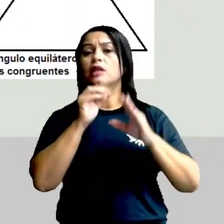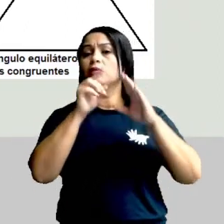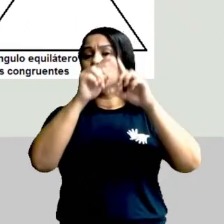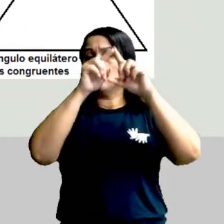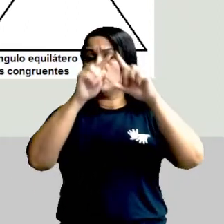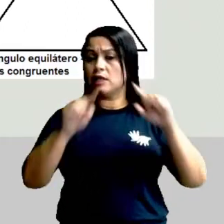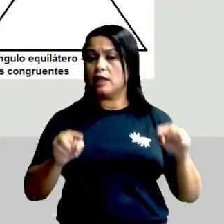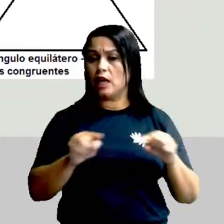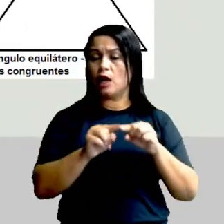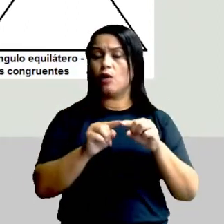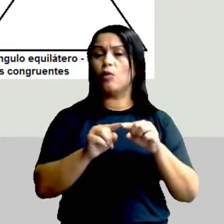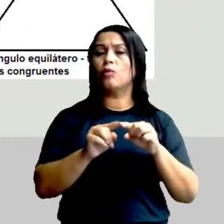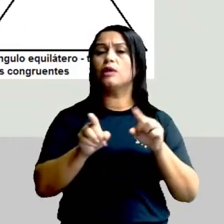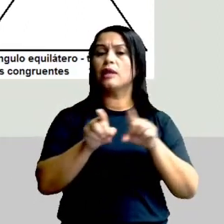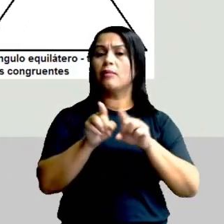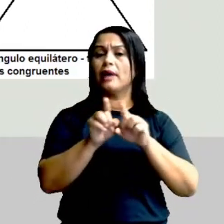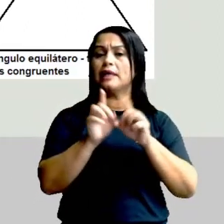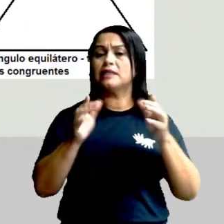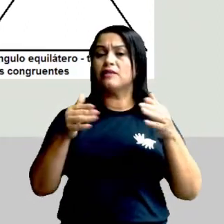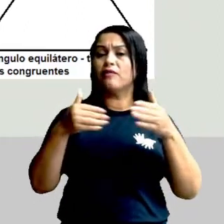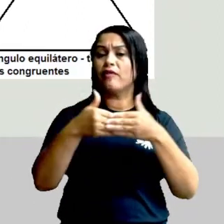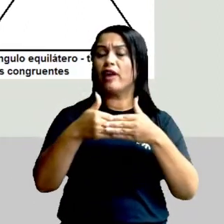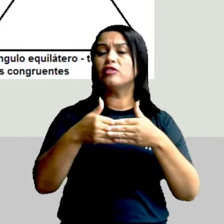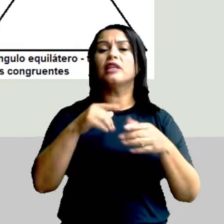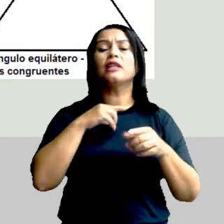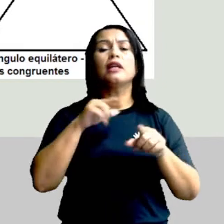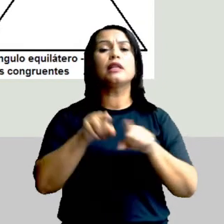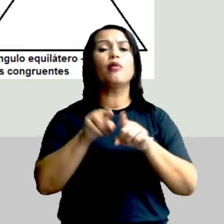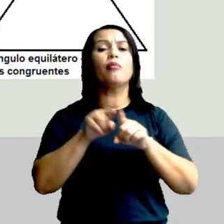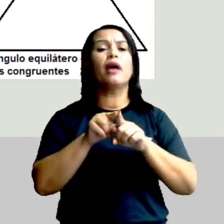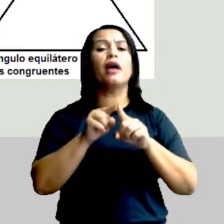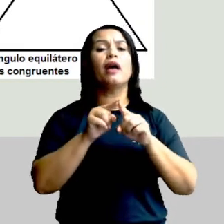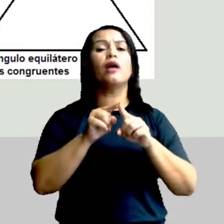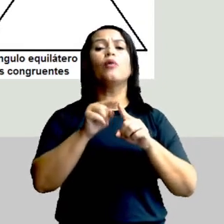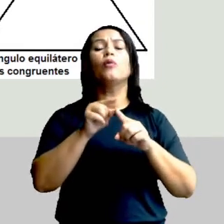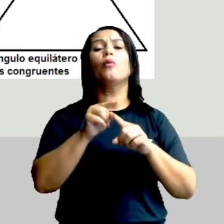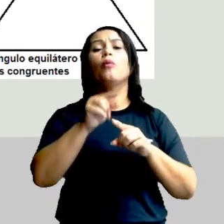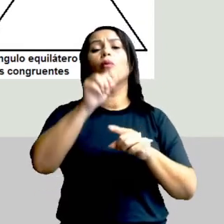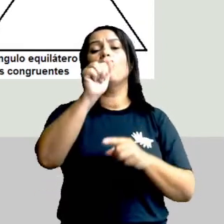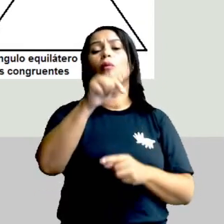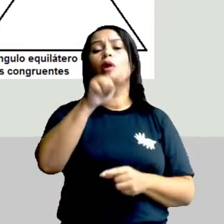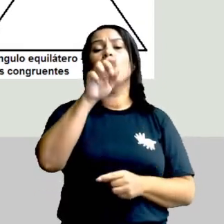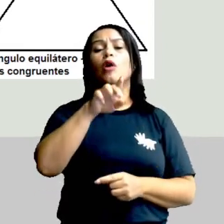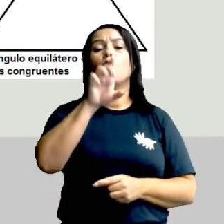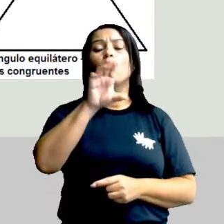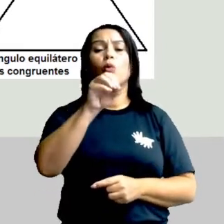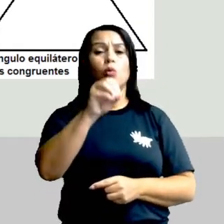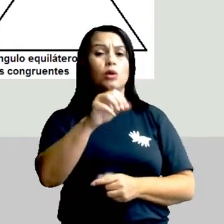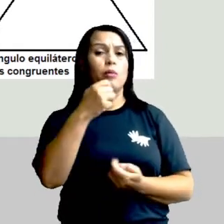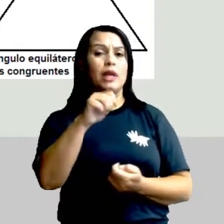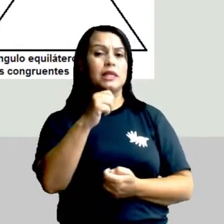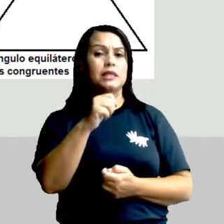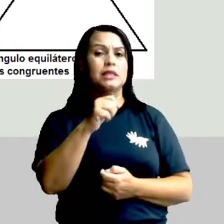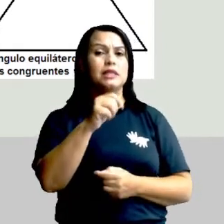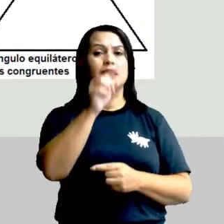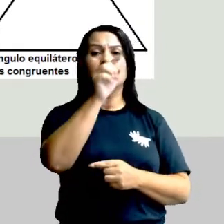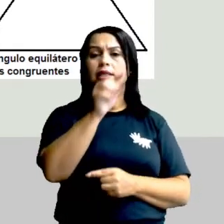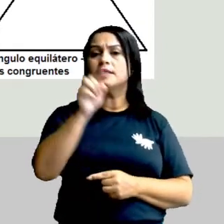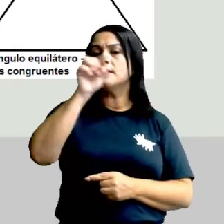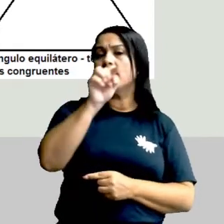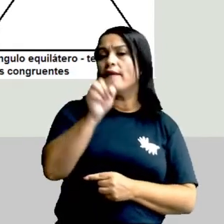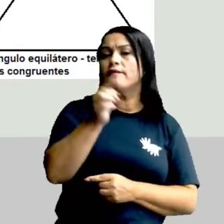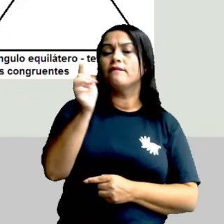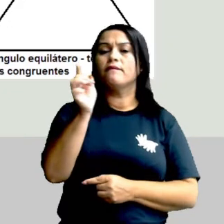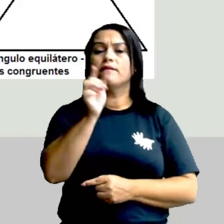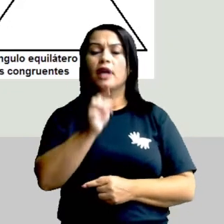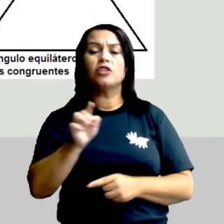né e quando a gente fala de ângulos ele tem a linha mas essa linha Tem o quê que se fechar não pode ficar aberta né